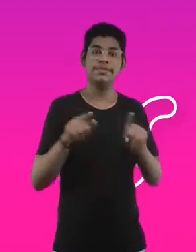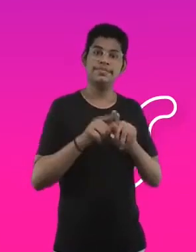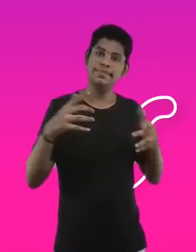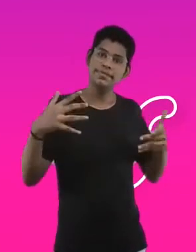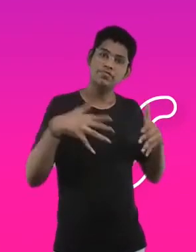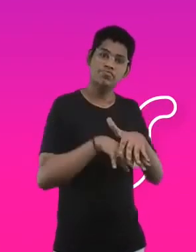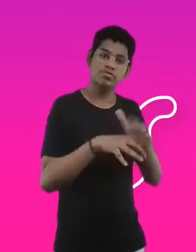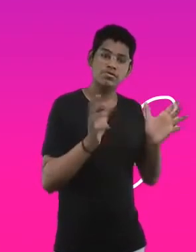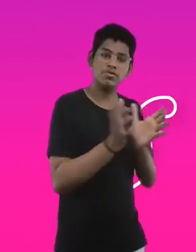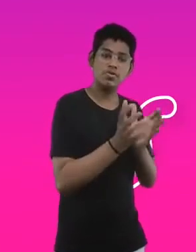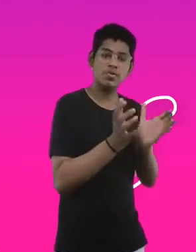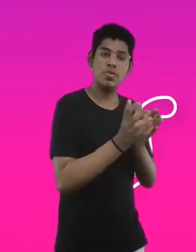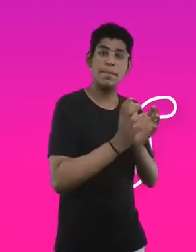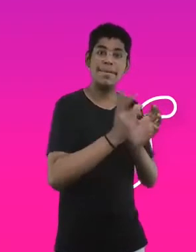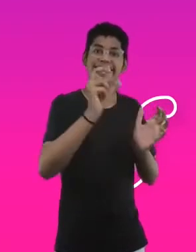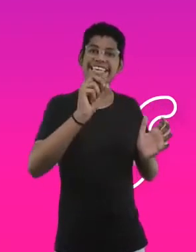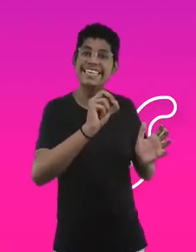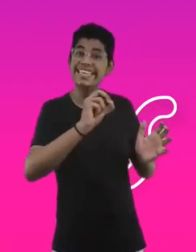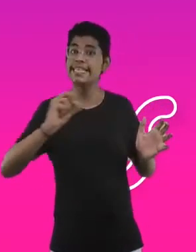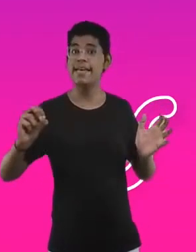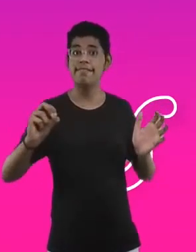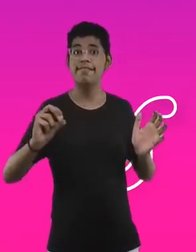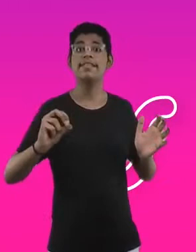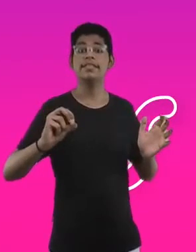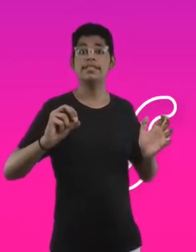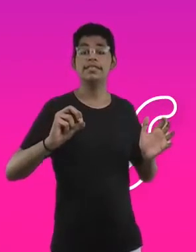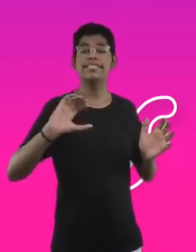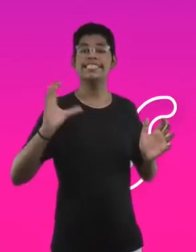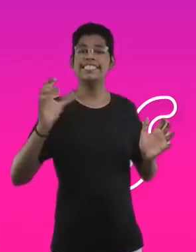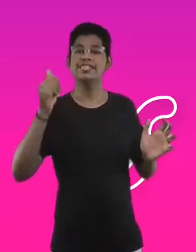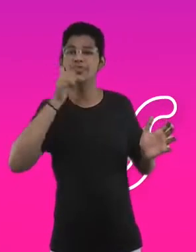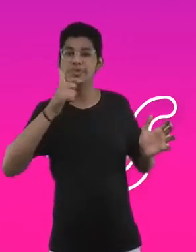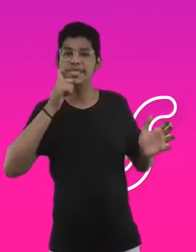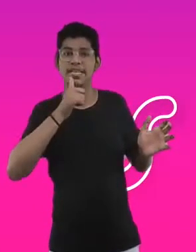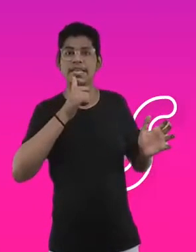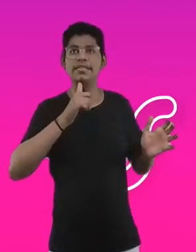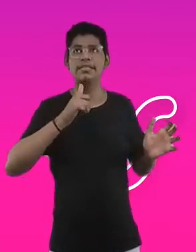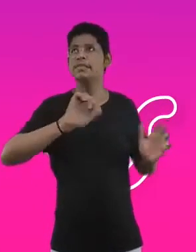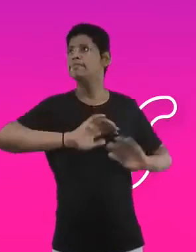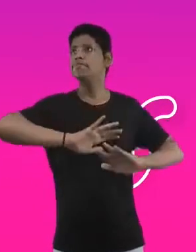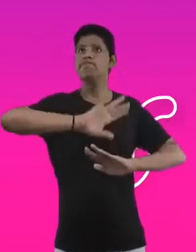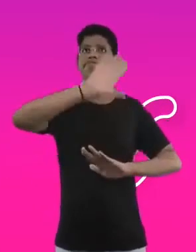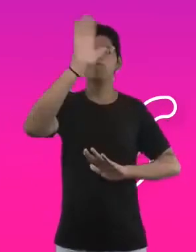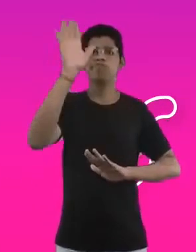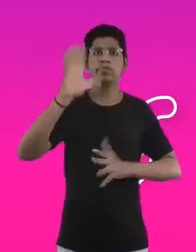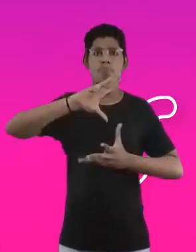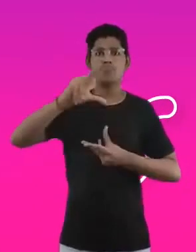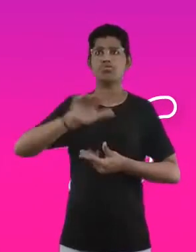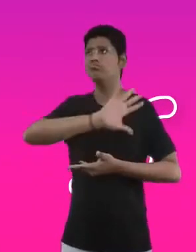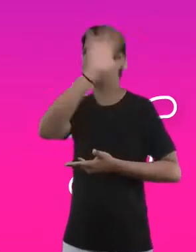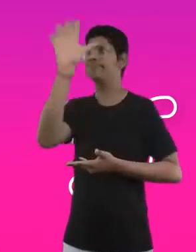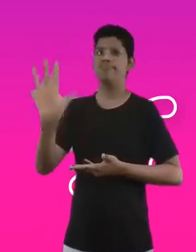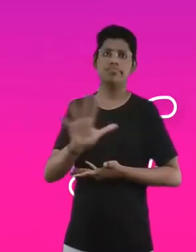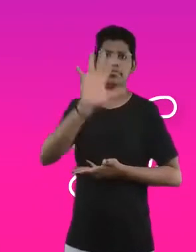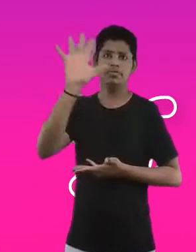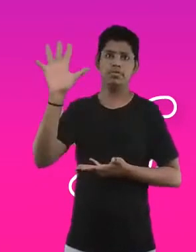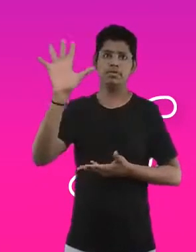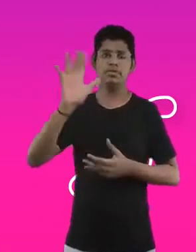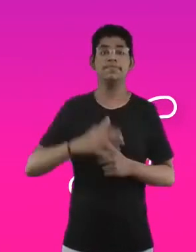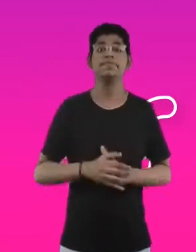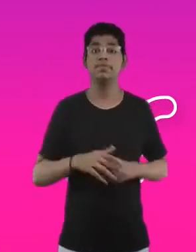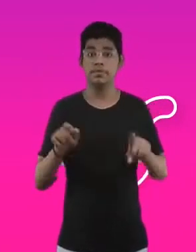Cientistas, que reúne mulheres que são cientistas no mundo inteiro, e também realizei uma